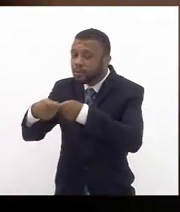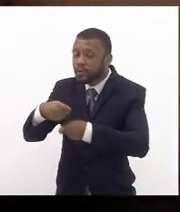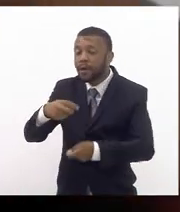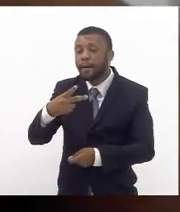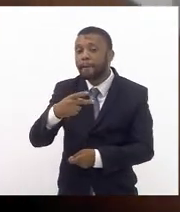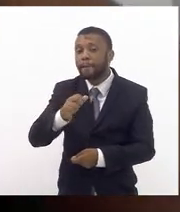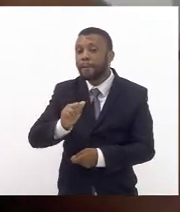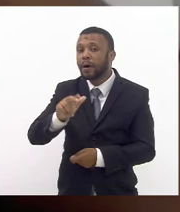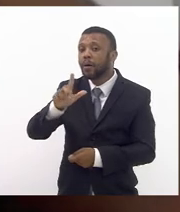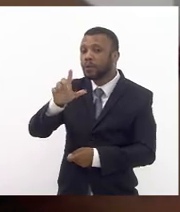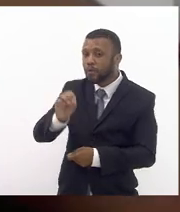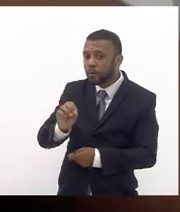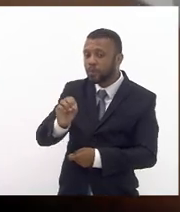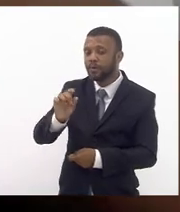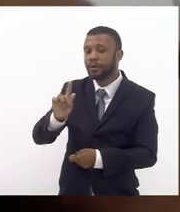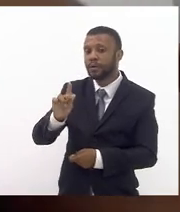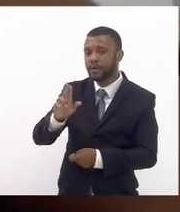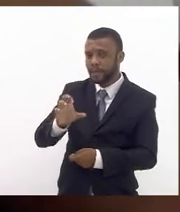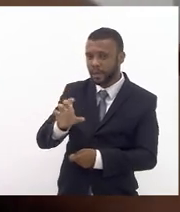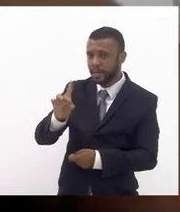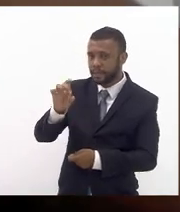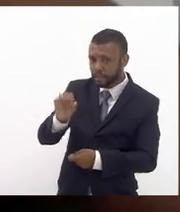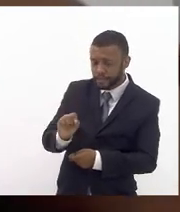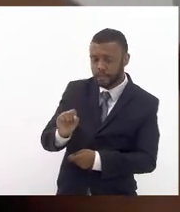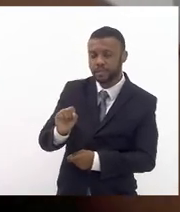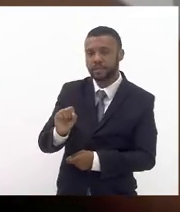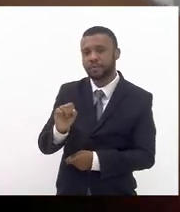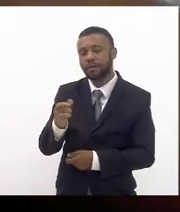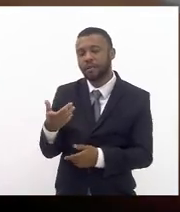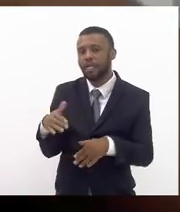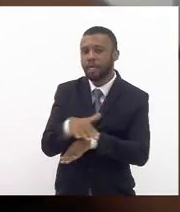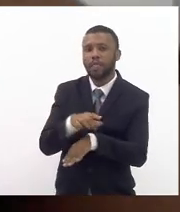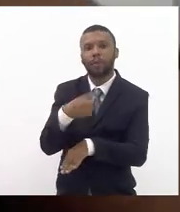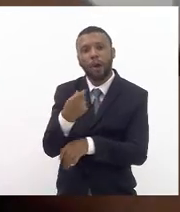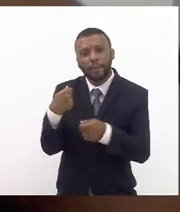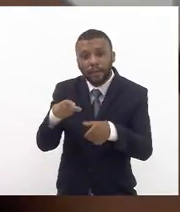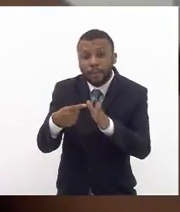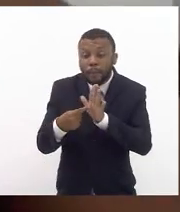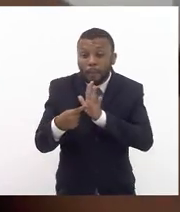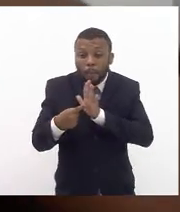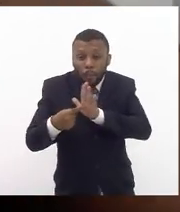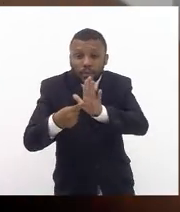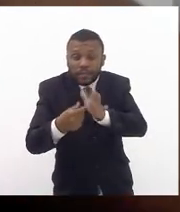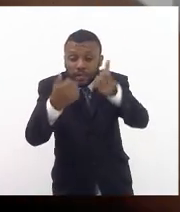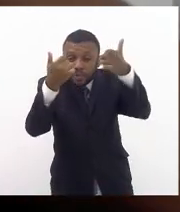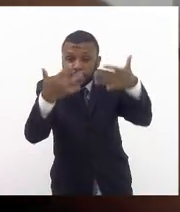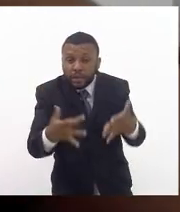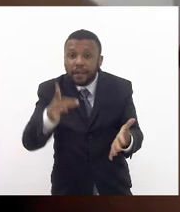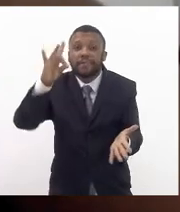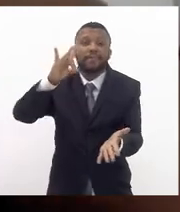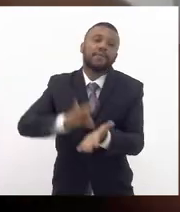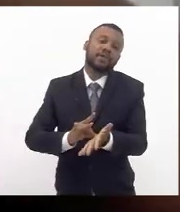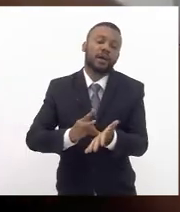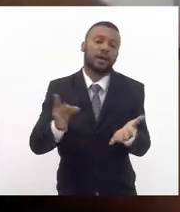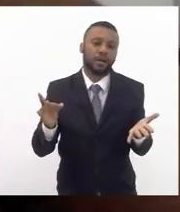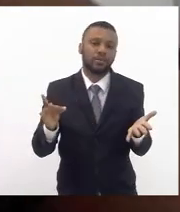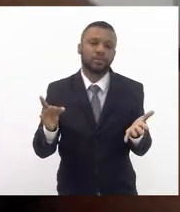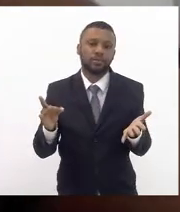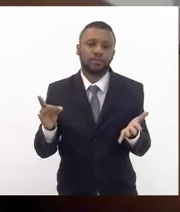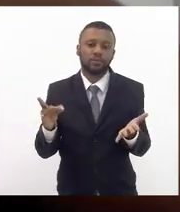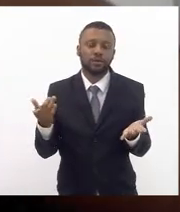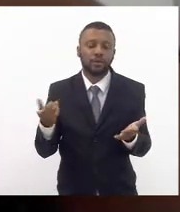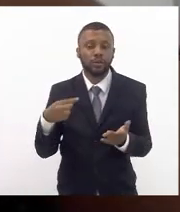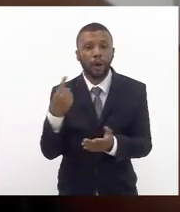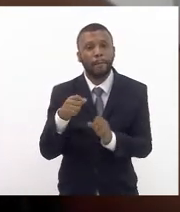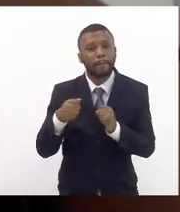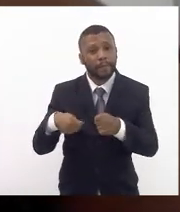A gente precisa abrir essa caixa de Pandora. A gente precisa garantir